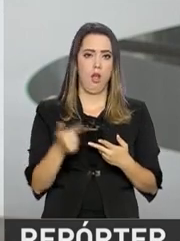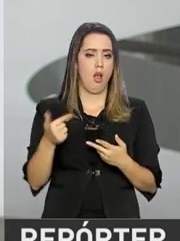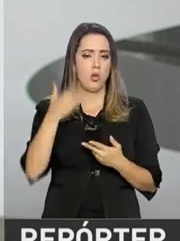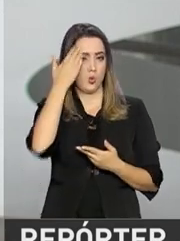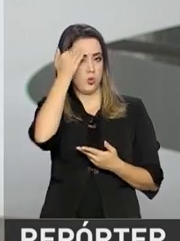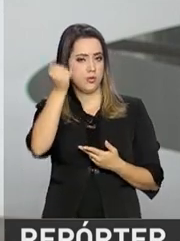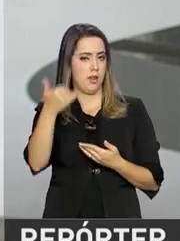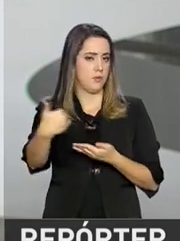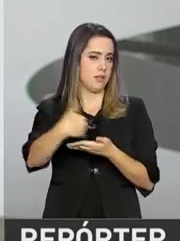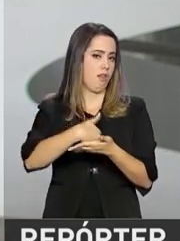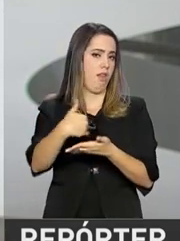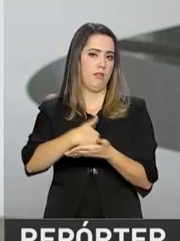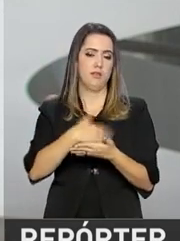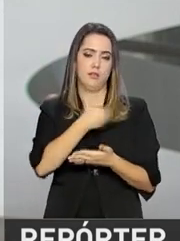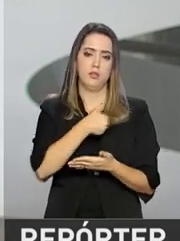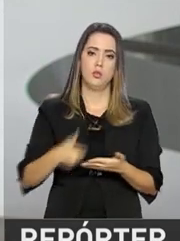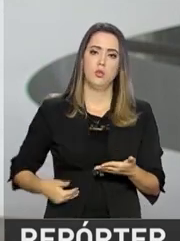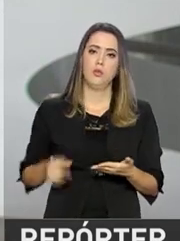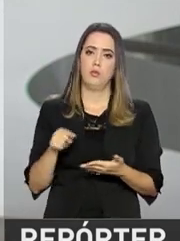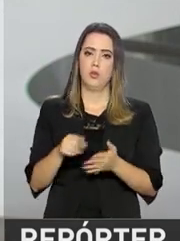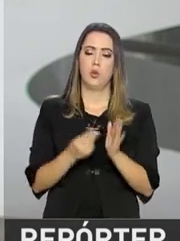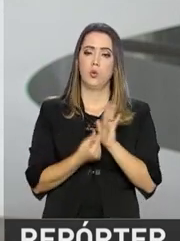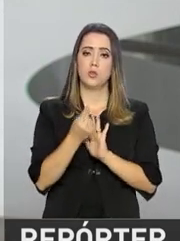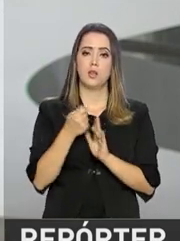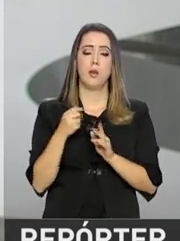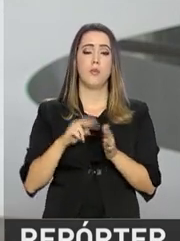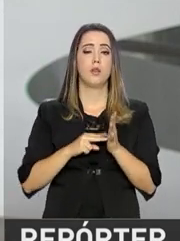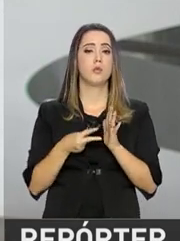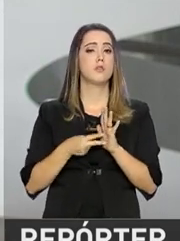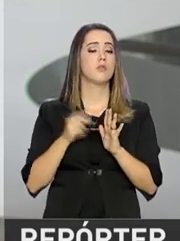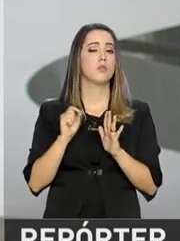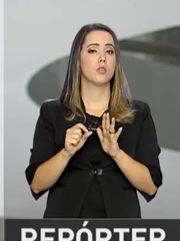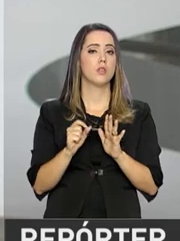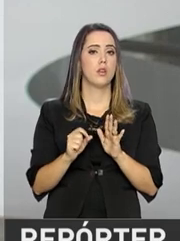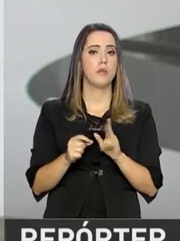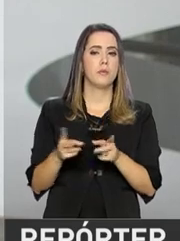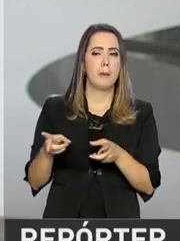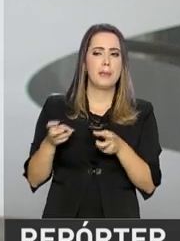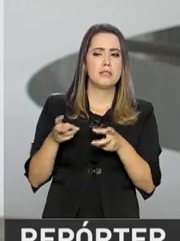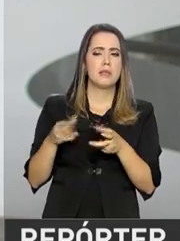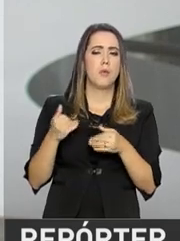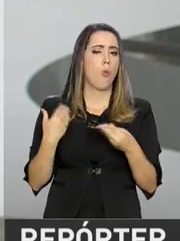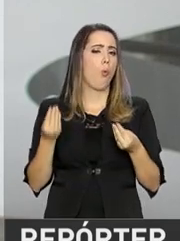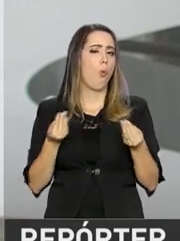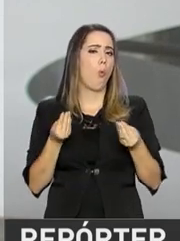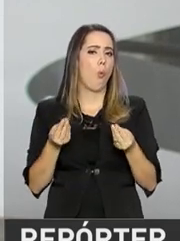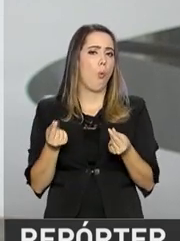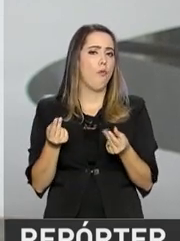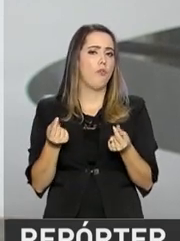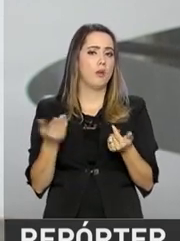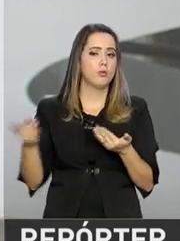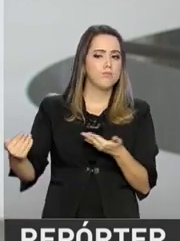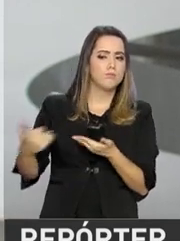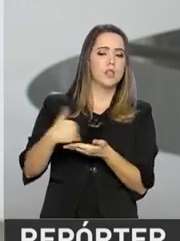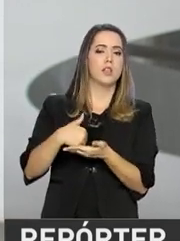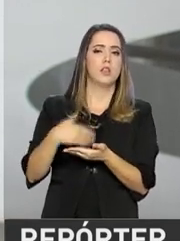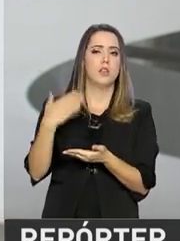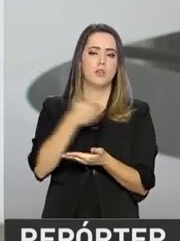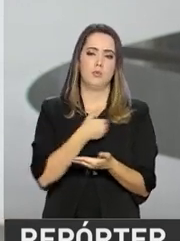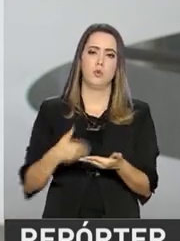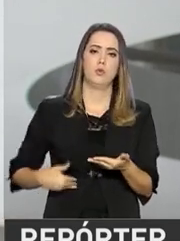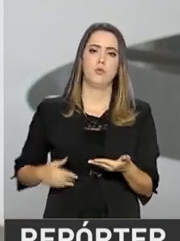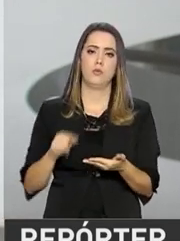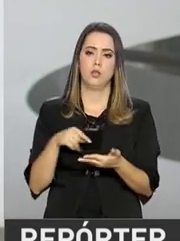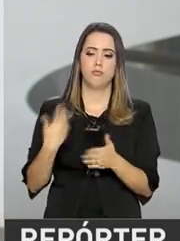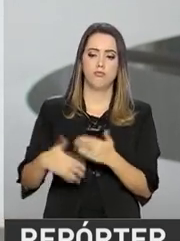contingenciados o orçamento funciona assim ele se baseia na previsão de receitas que vão ocorrer no decorrer